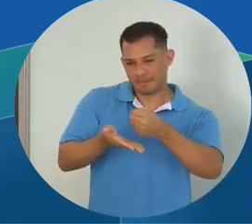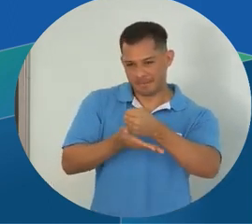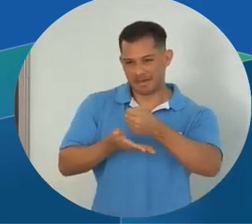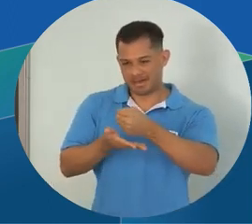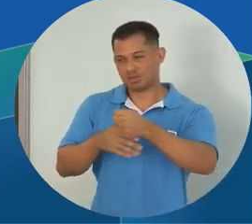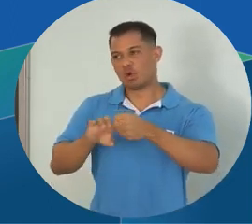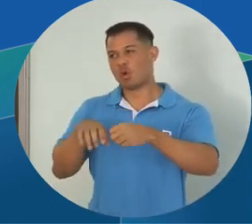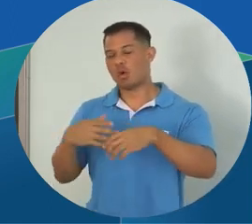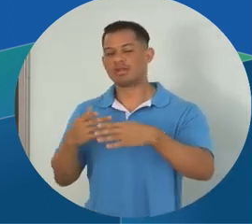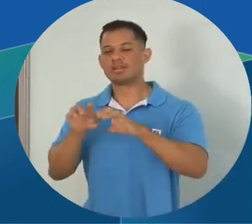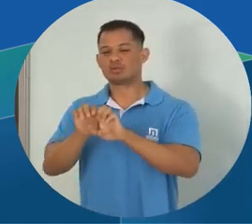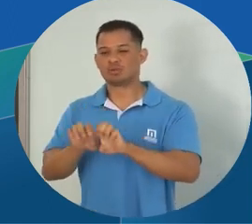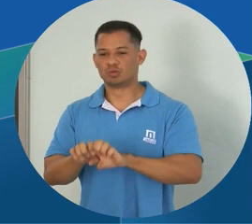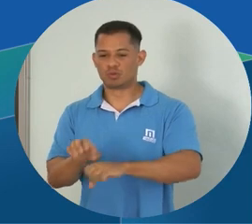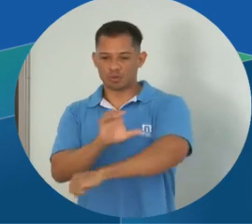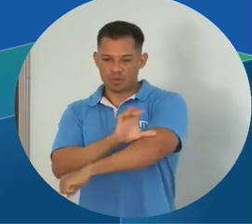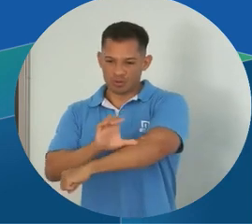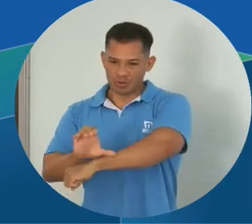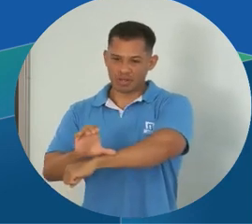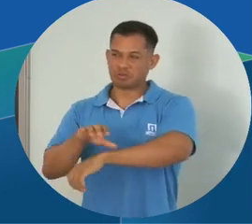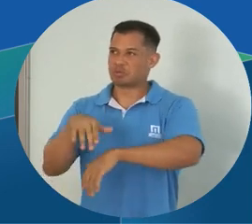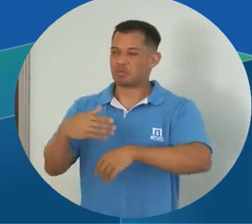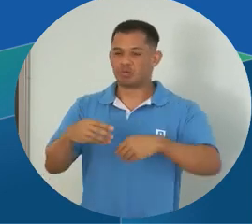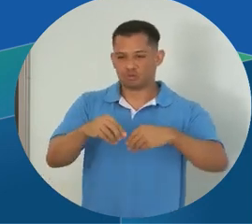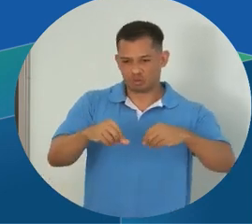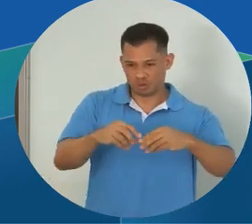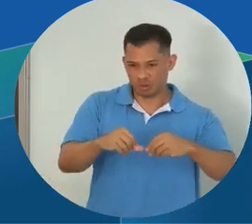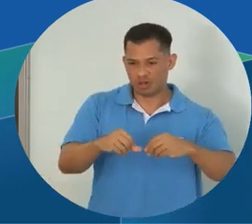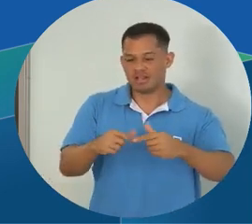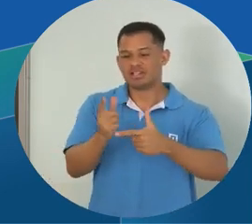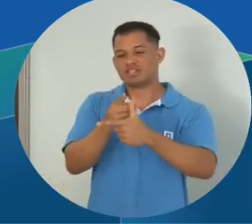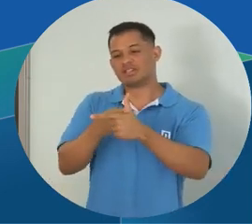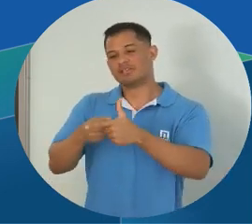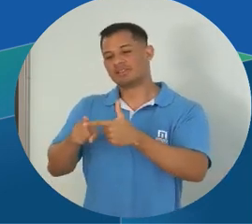ou no solo, dividido por esse coeficiente de segurança.